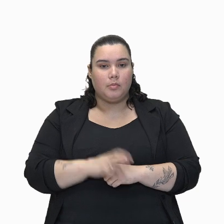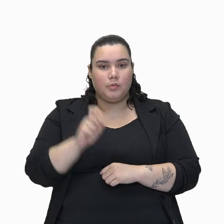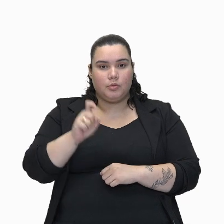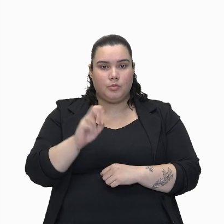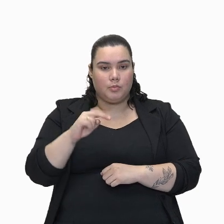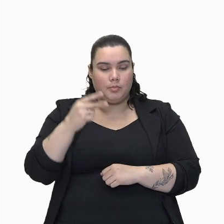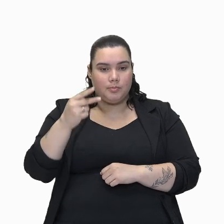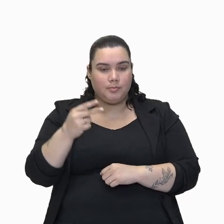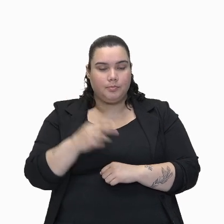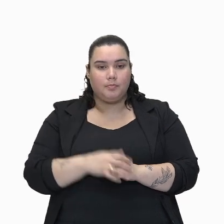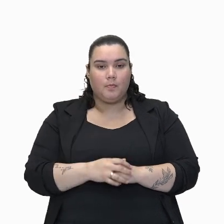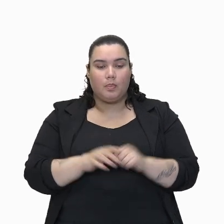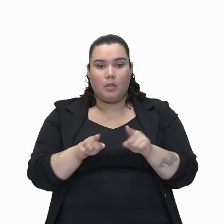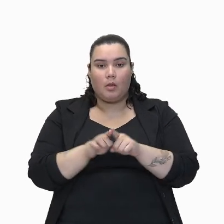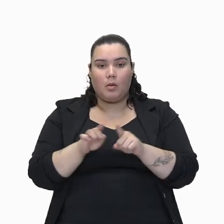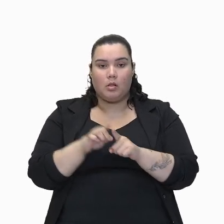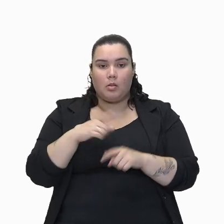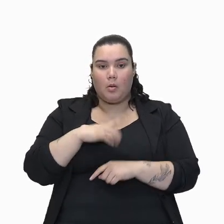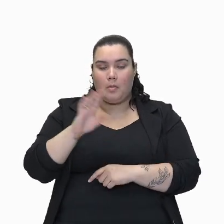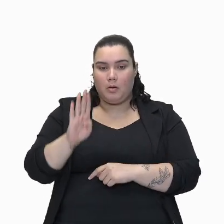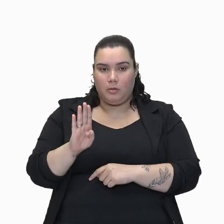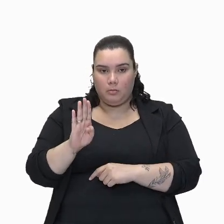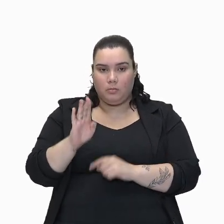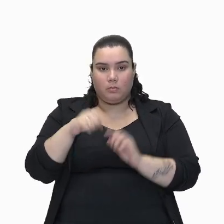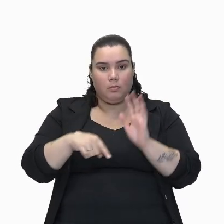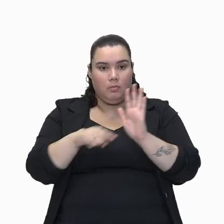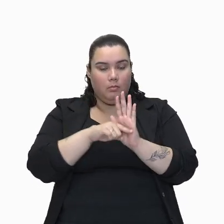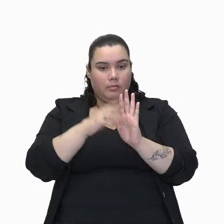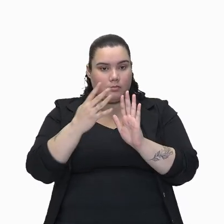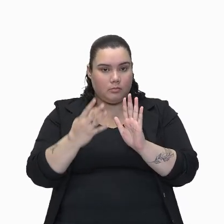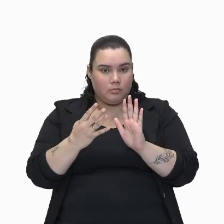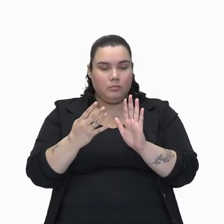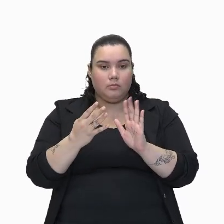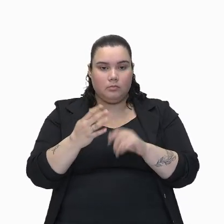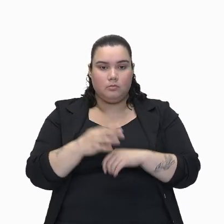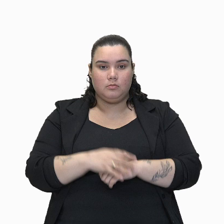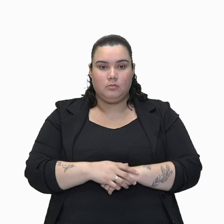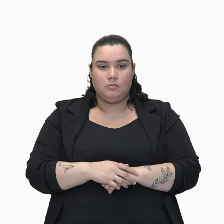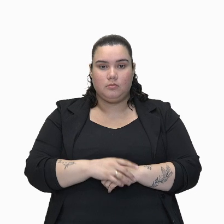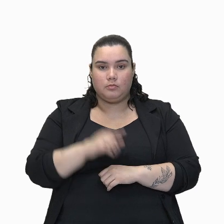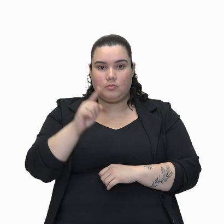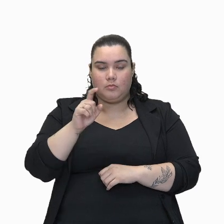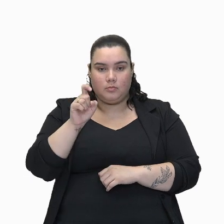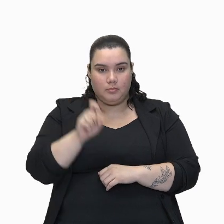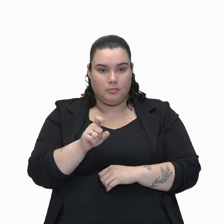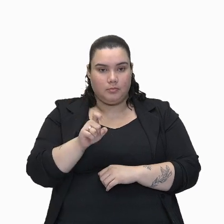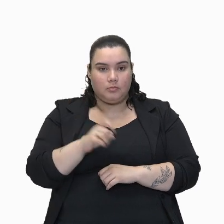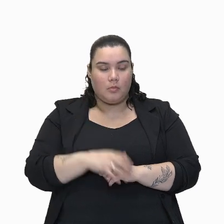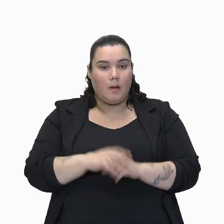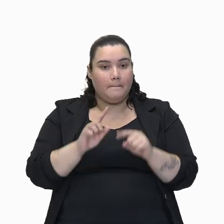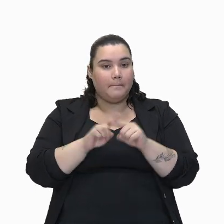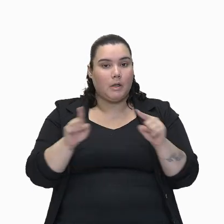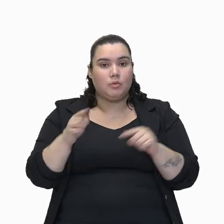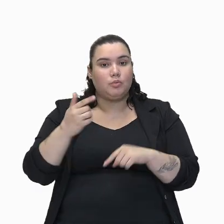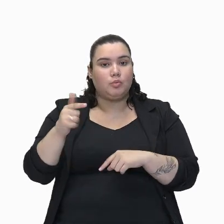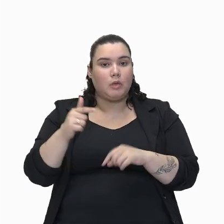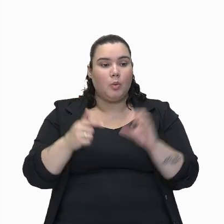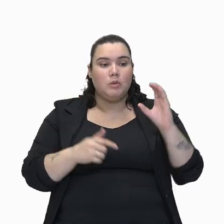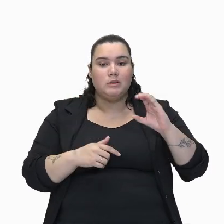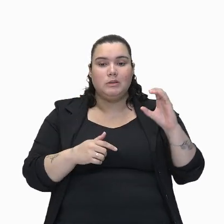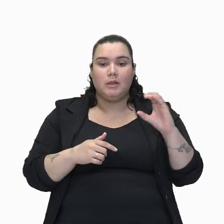quadrado. Temos o coeficiente b, que é menos 4, que está na frente do valor do x, mas a gente não tem